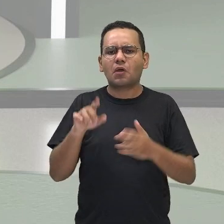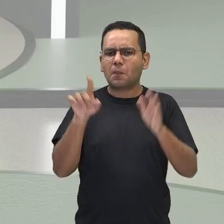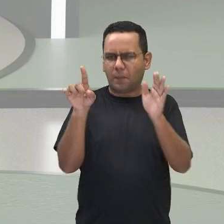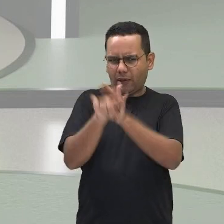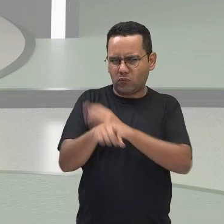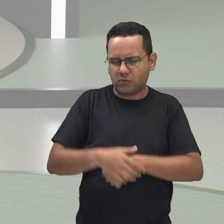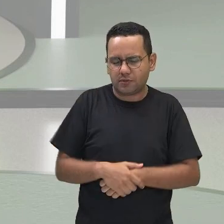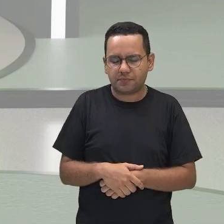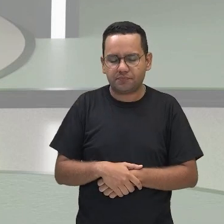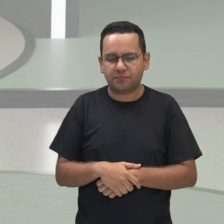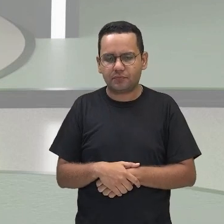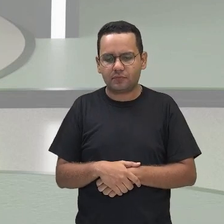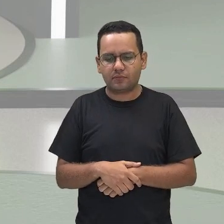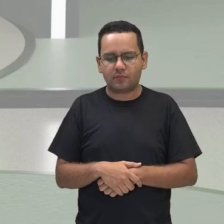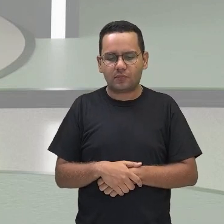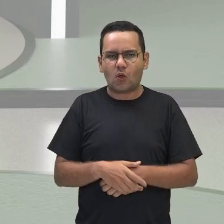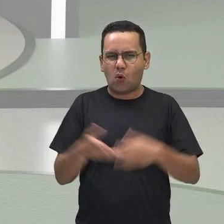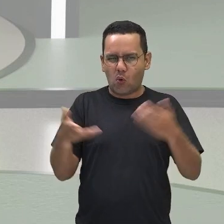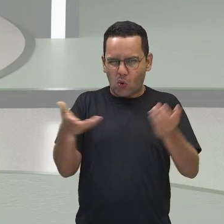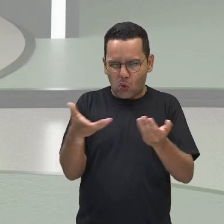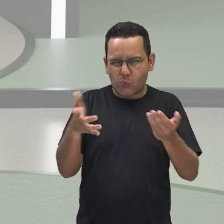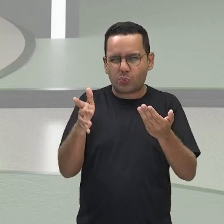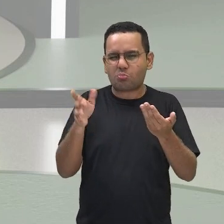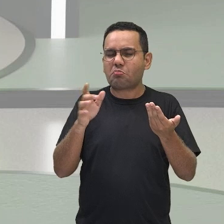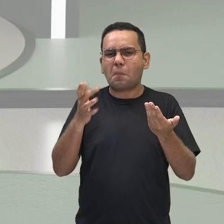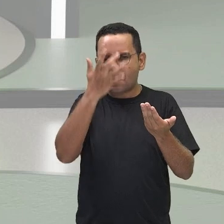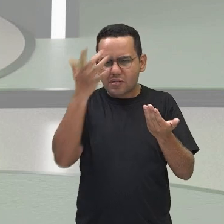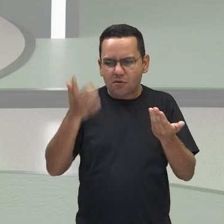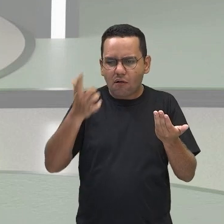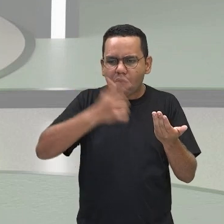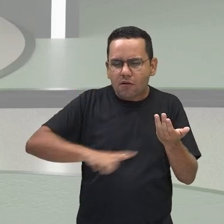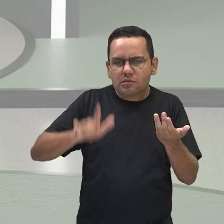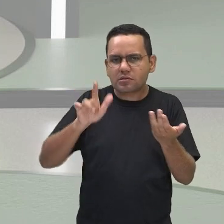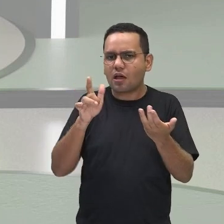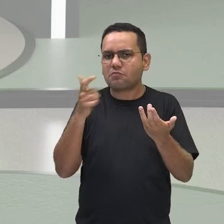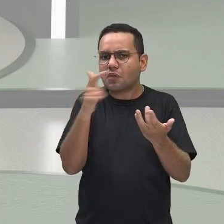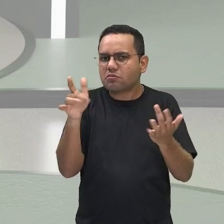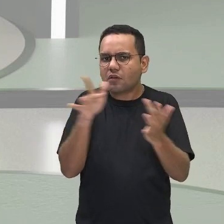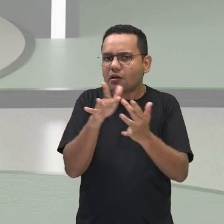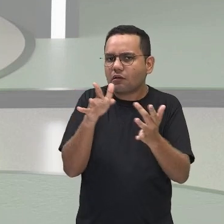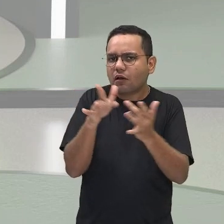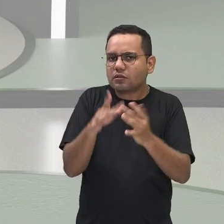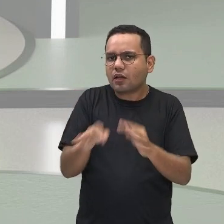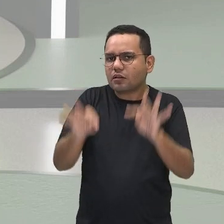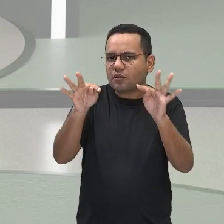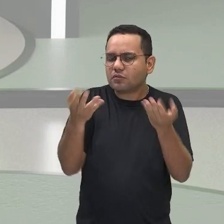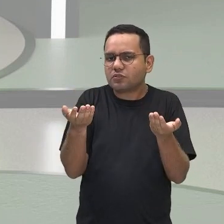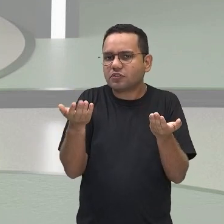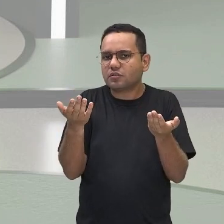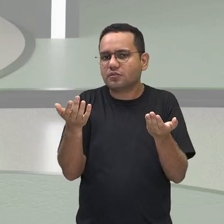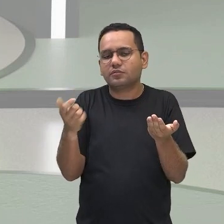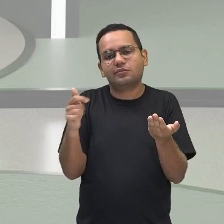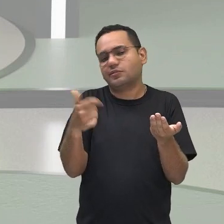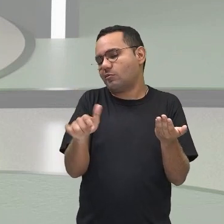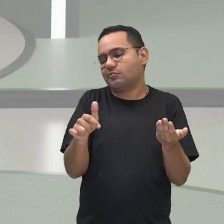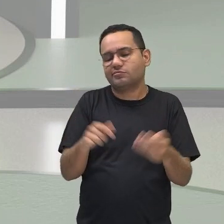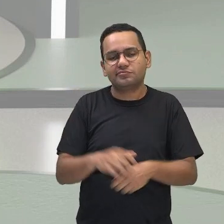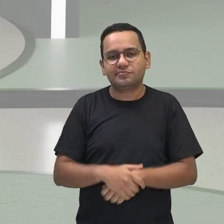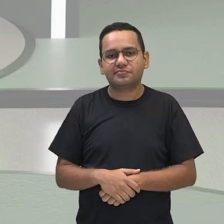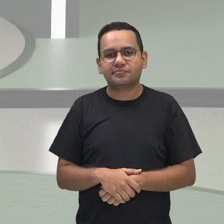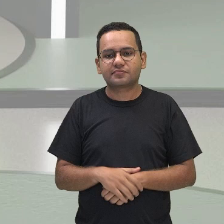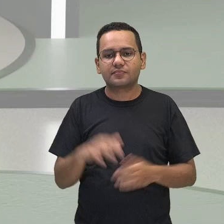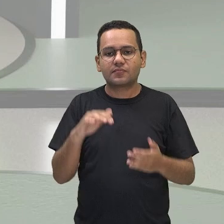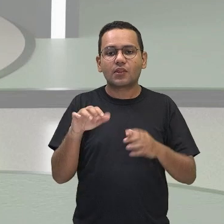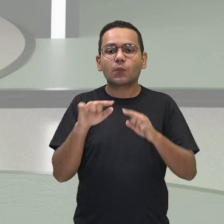celular? Certo? Então, aqui você tem um exemplo de como a química faz parte, sim,